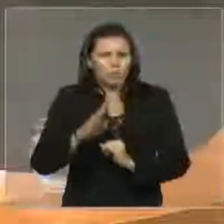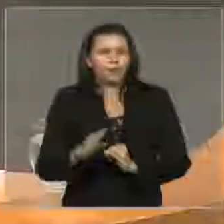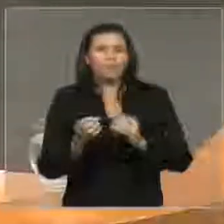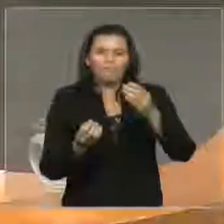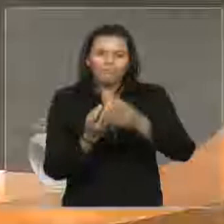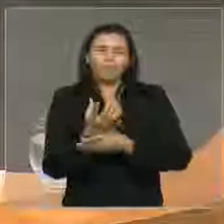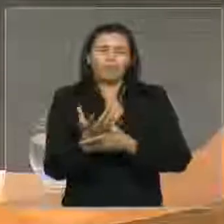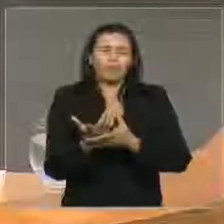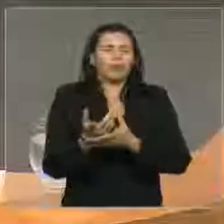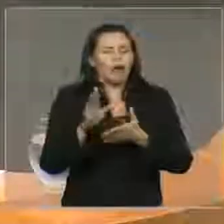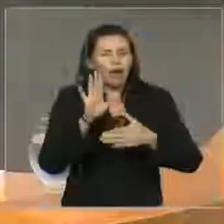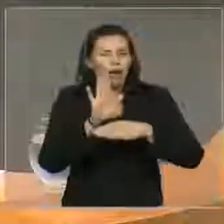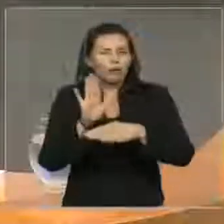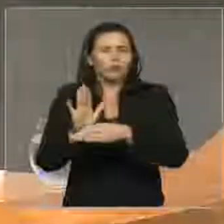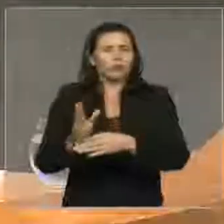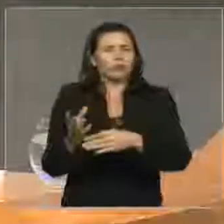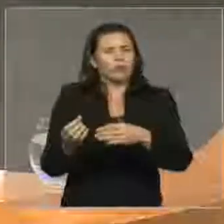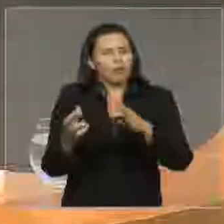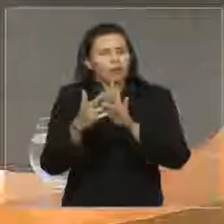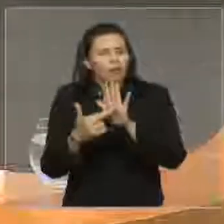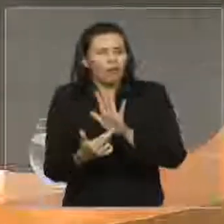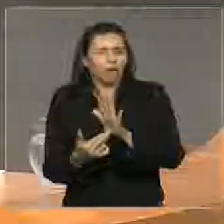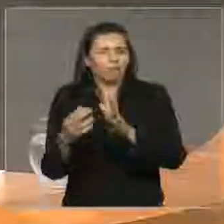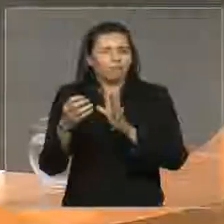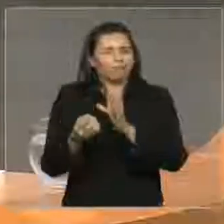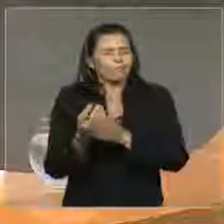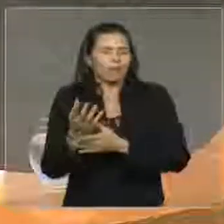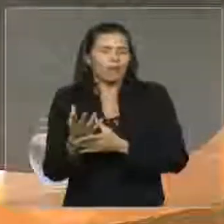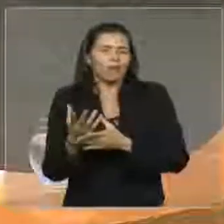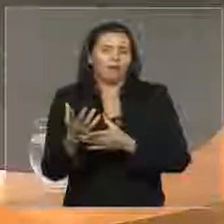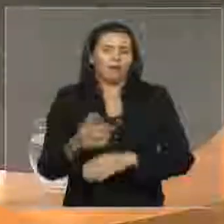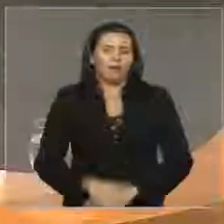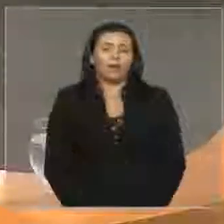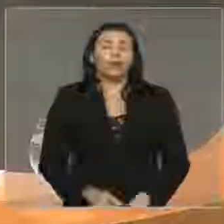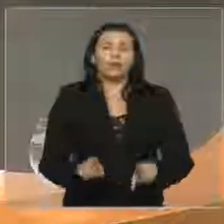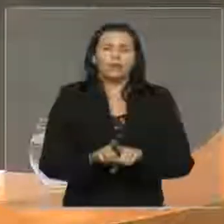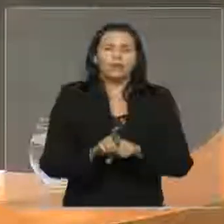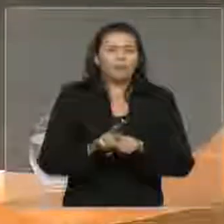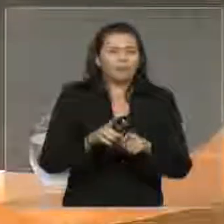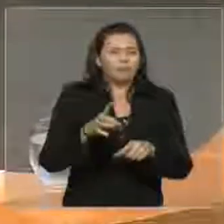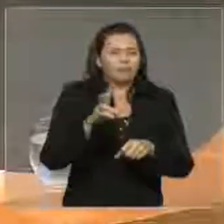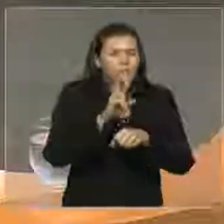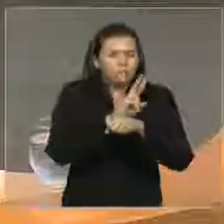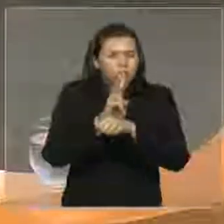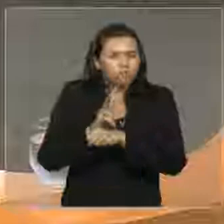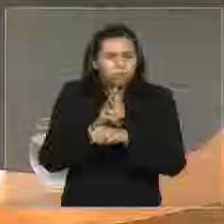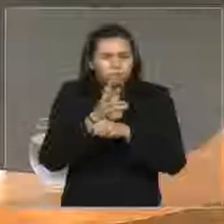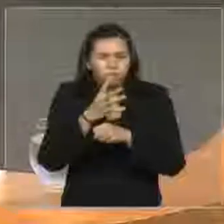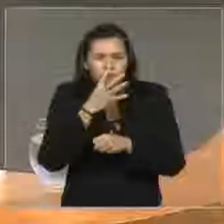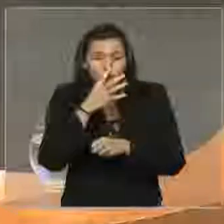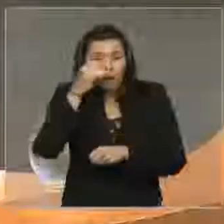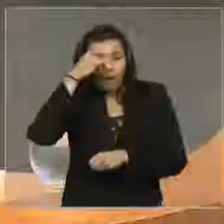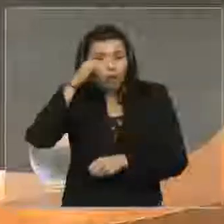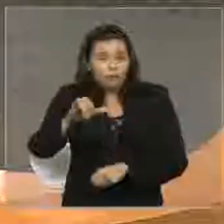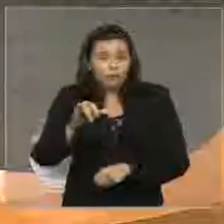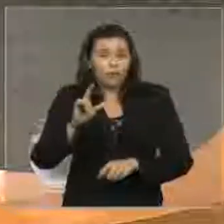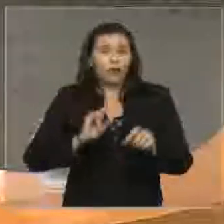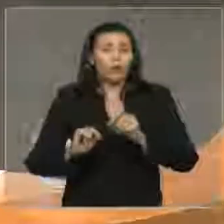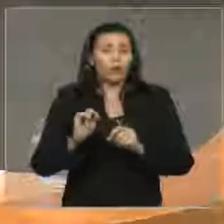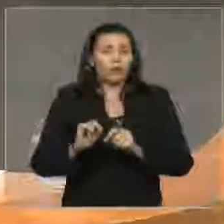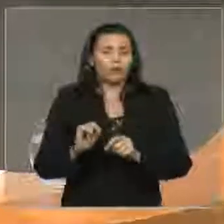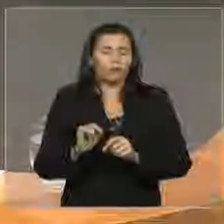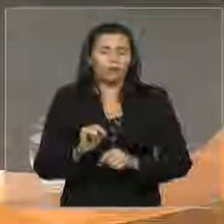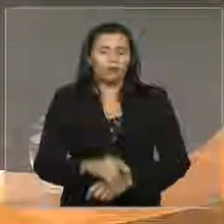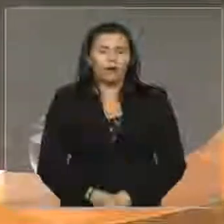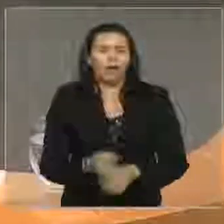sonegação fiscal, o contrabando, o descaminho, a pirataria, a fraude comercial, o tráfico de drogas e de